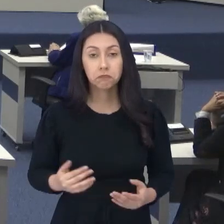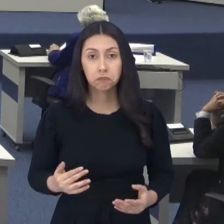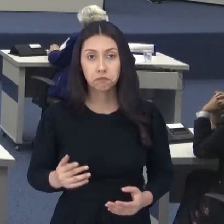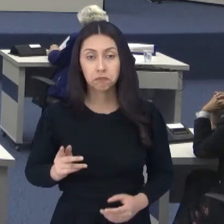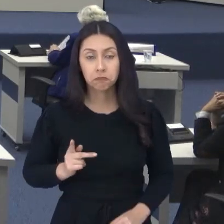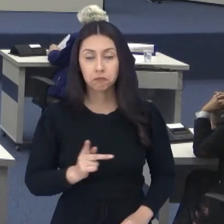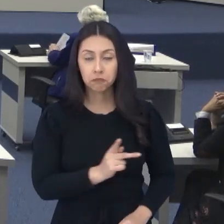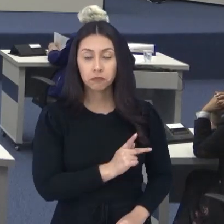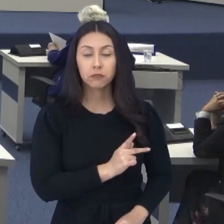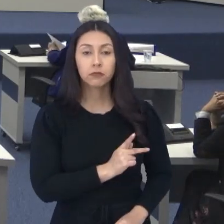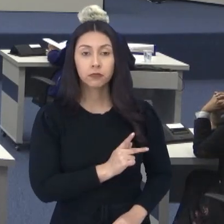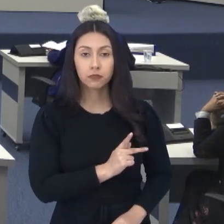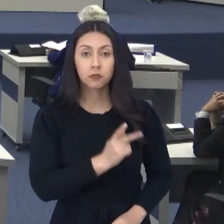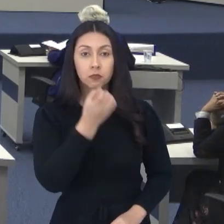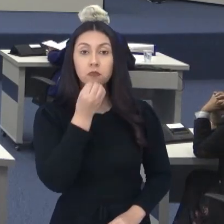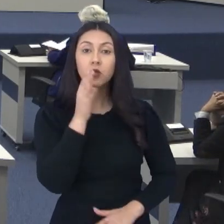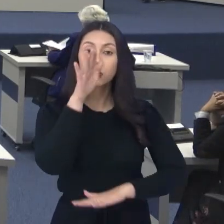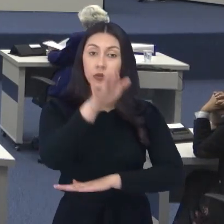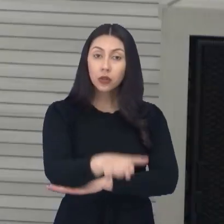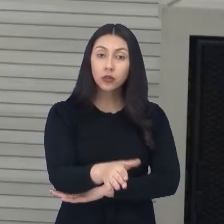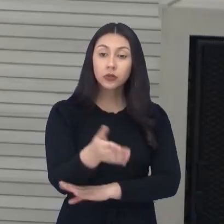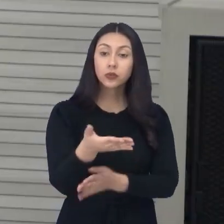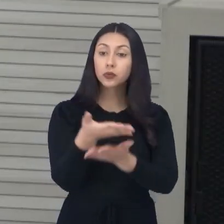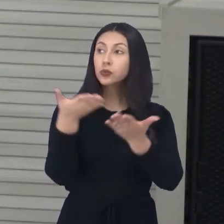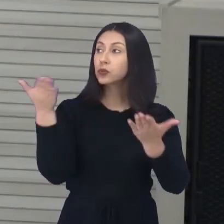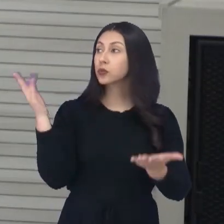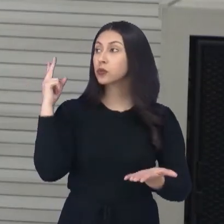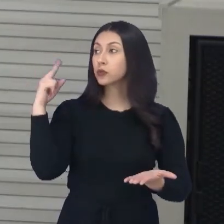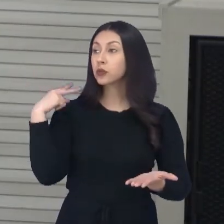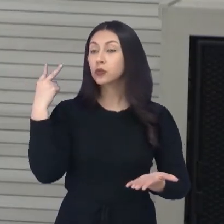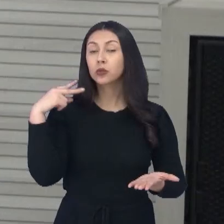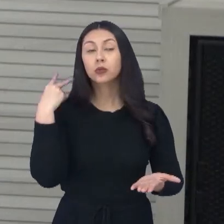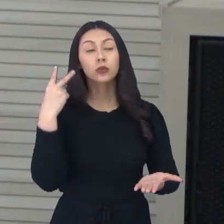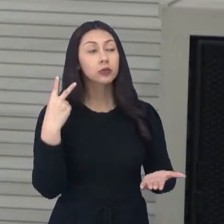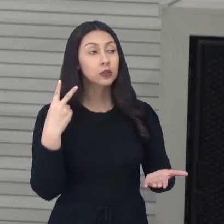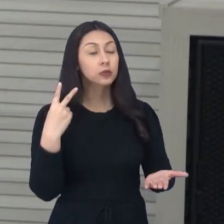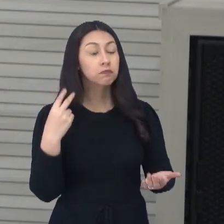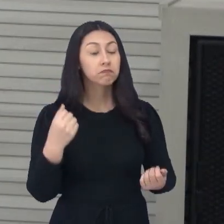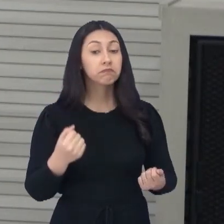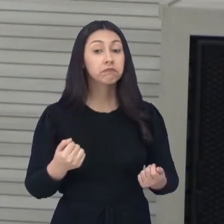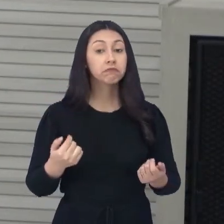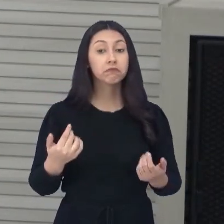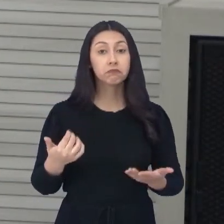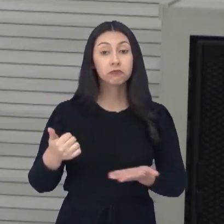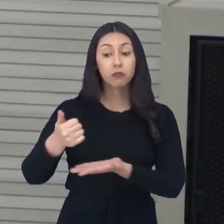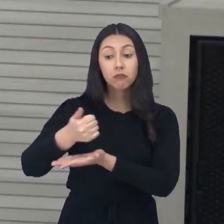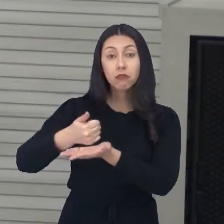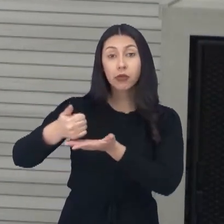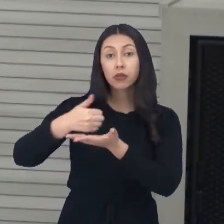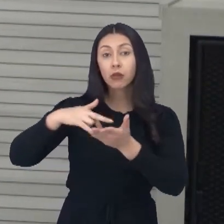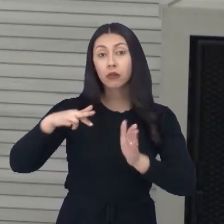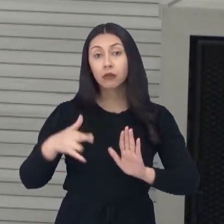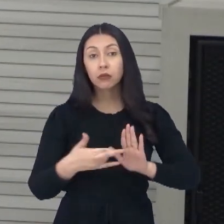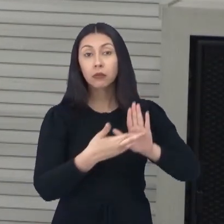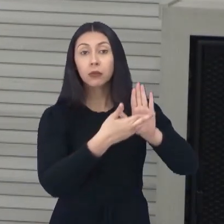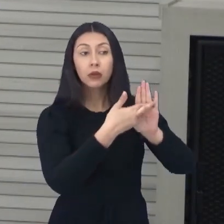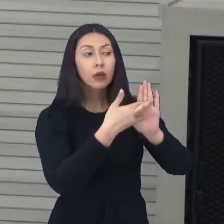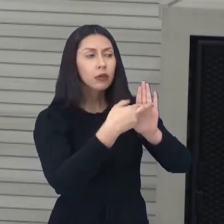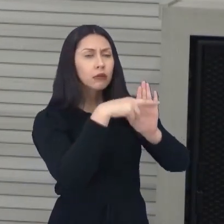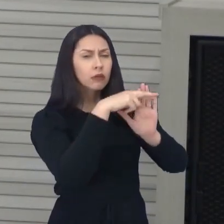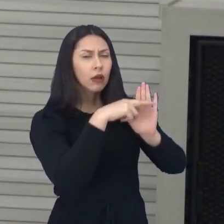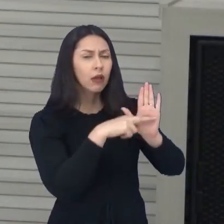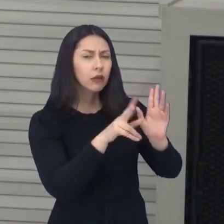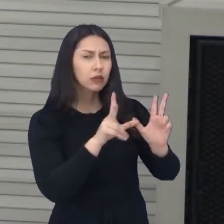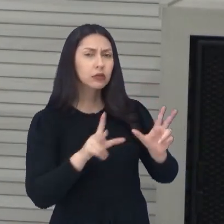presidente, boa tarde a todos os vereadores. Baseado aqui no nosso regimento interno da Câmara Municipal,